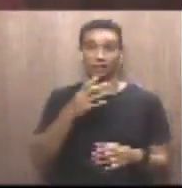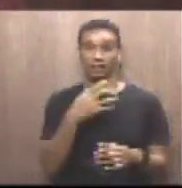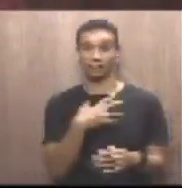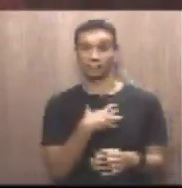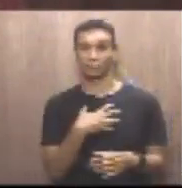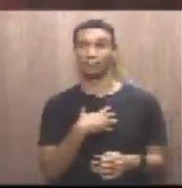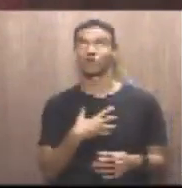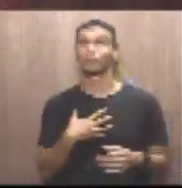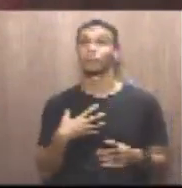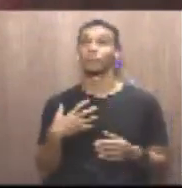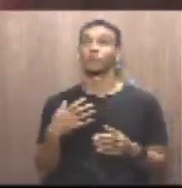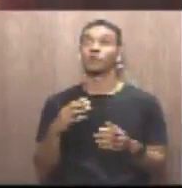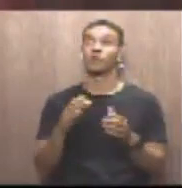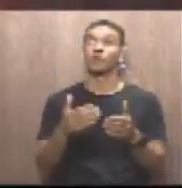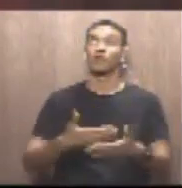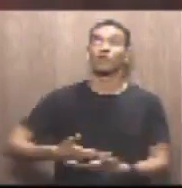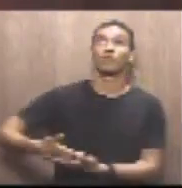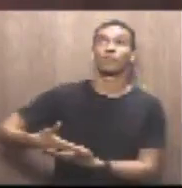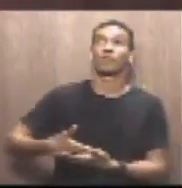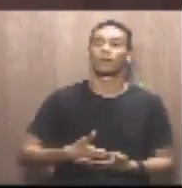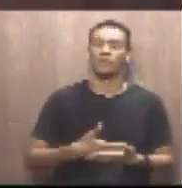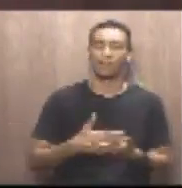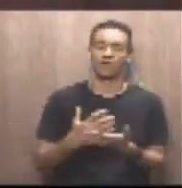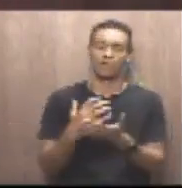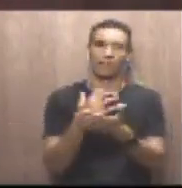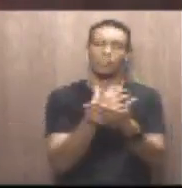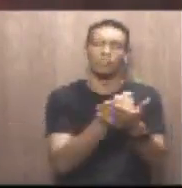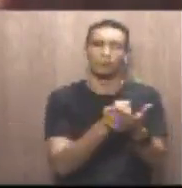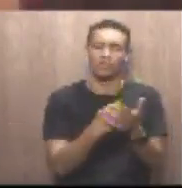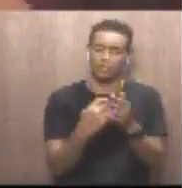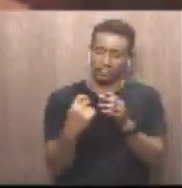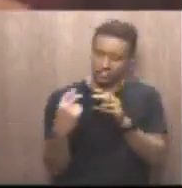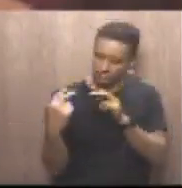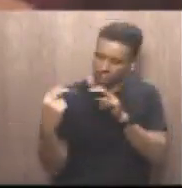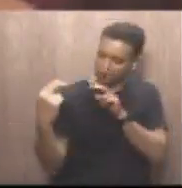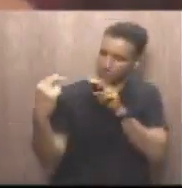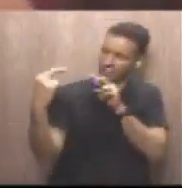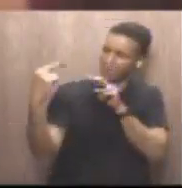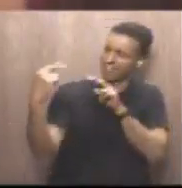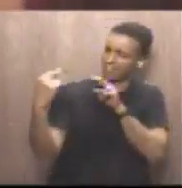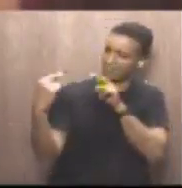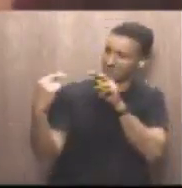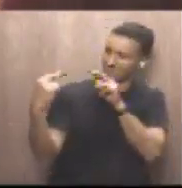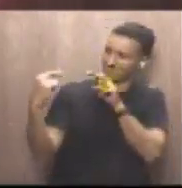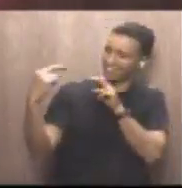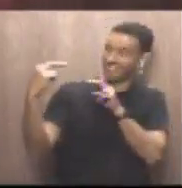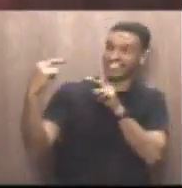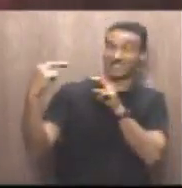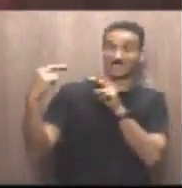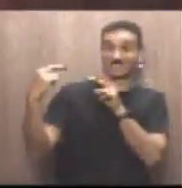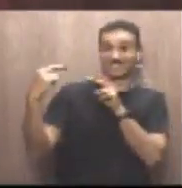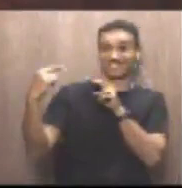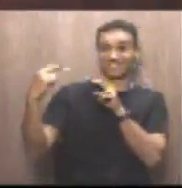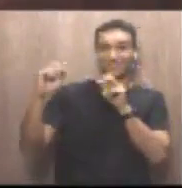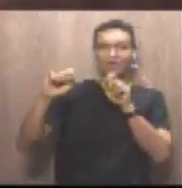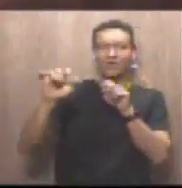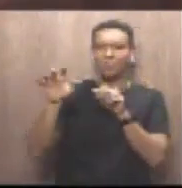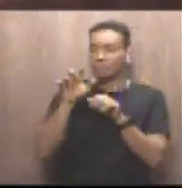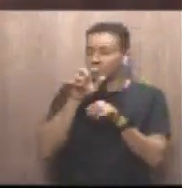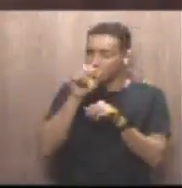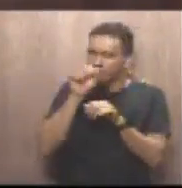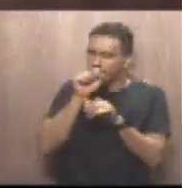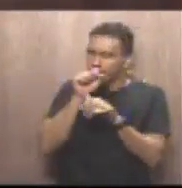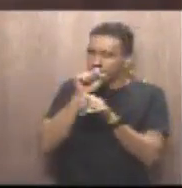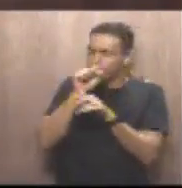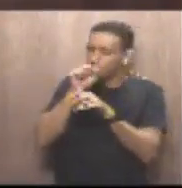ali, o bebê, ele vai buscar o olhar da sua mãe. E através desse olhar, do cheiro da sua